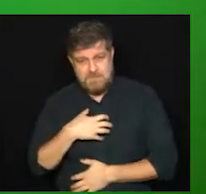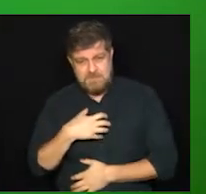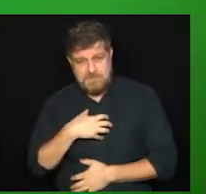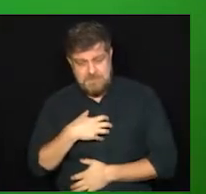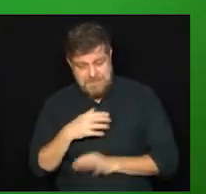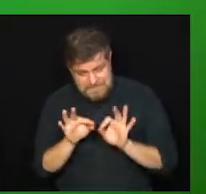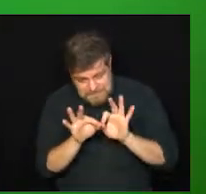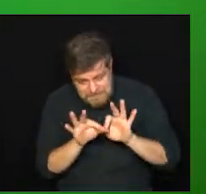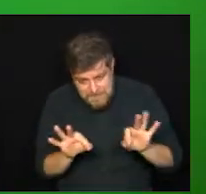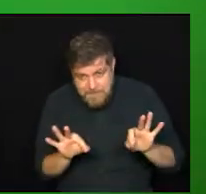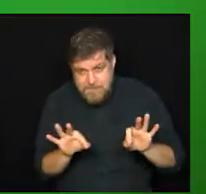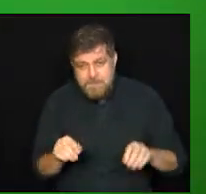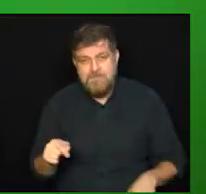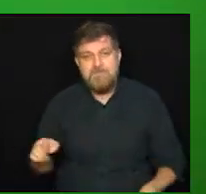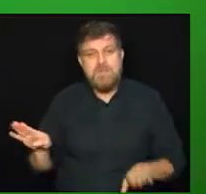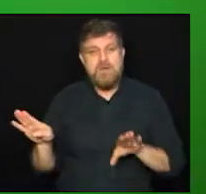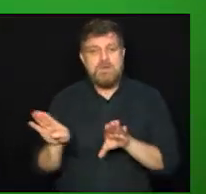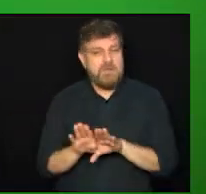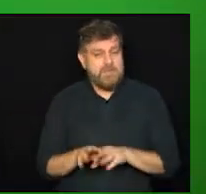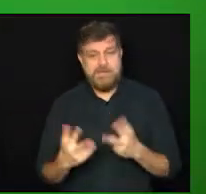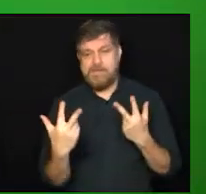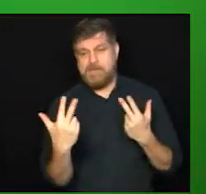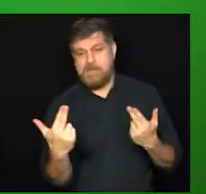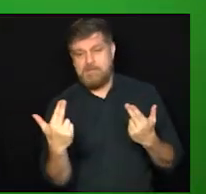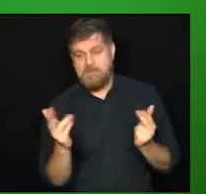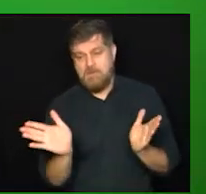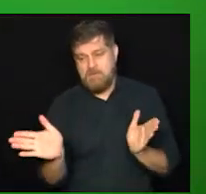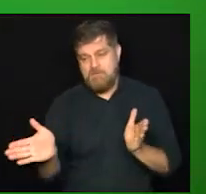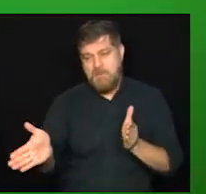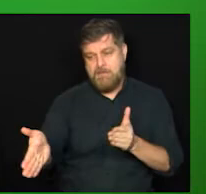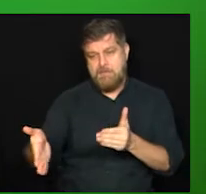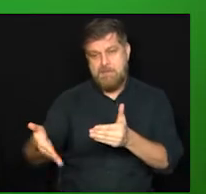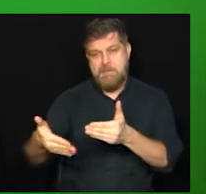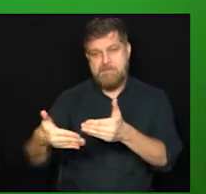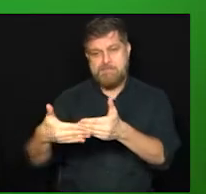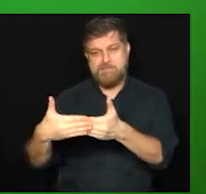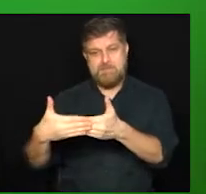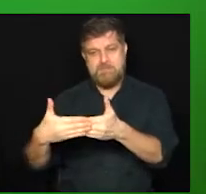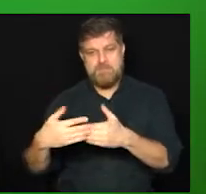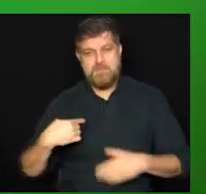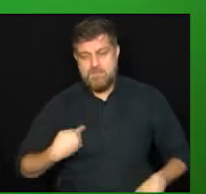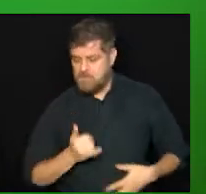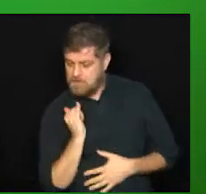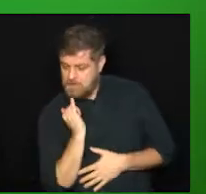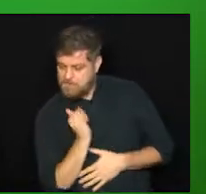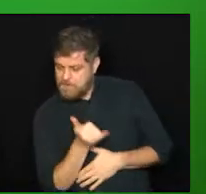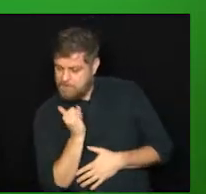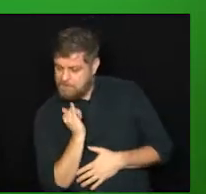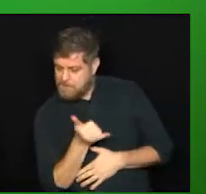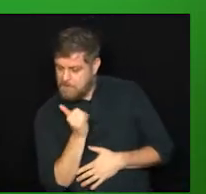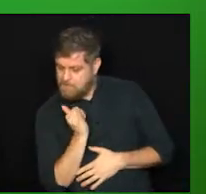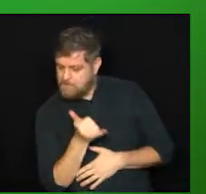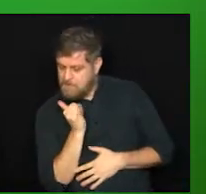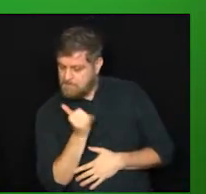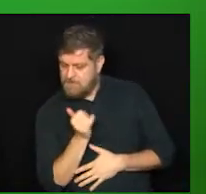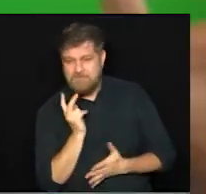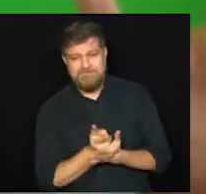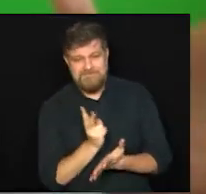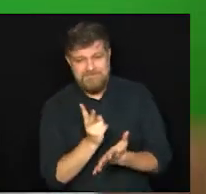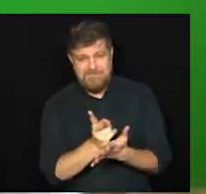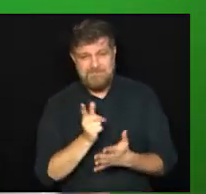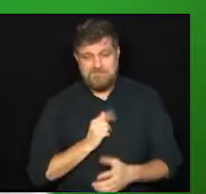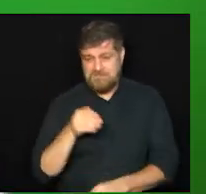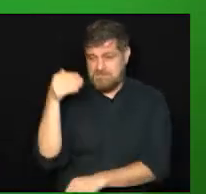menor, estão indo pelo mesmo caminho. Eu sempre comento isso. Você tem hotéis